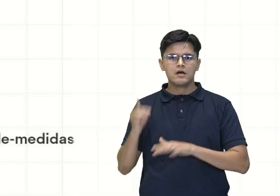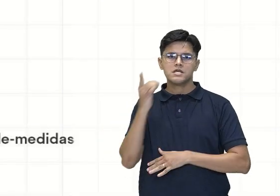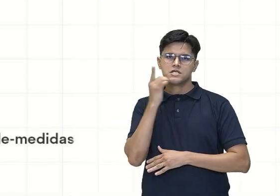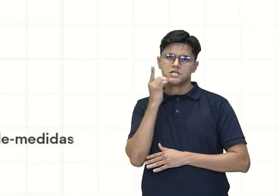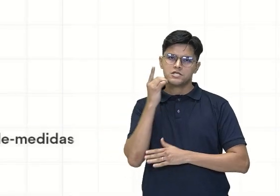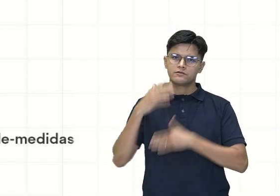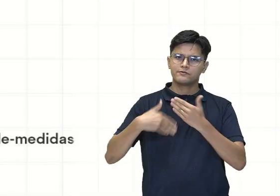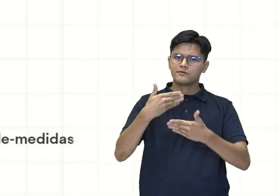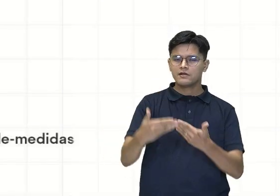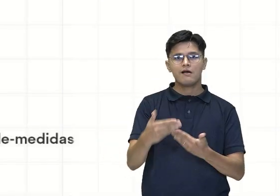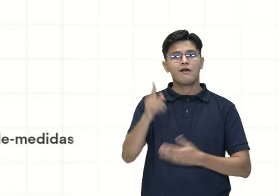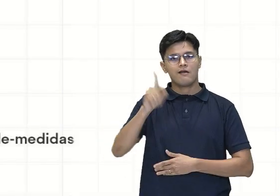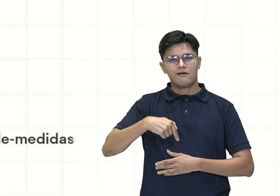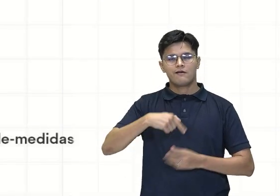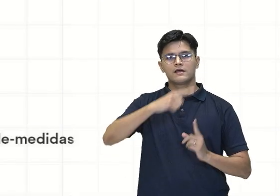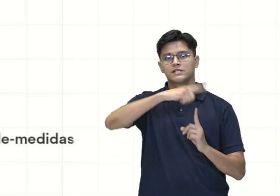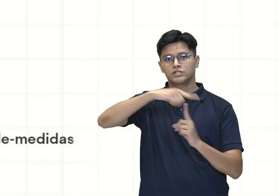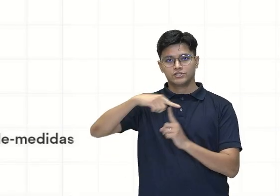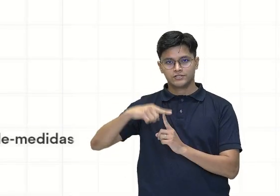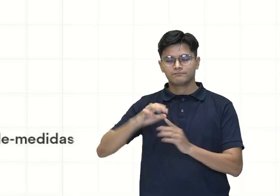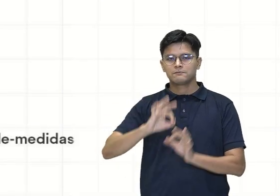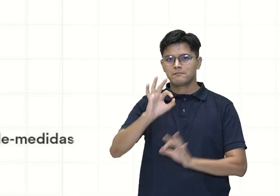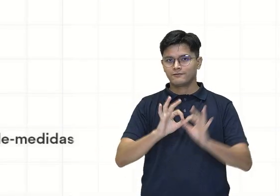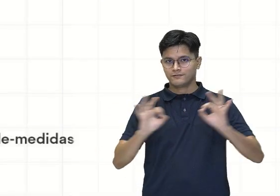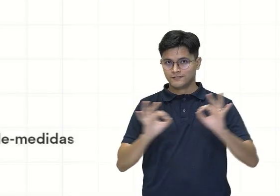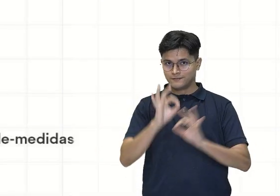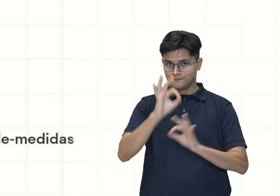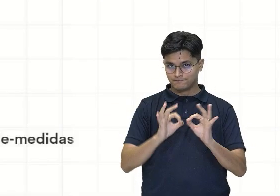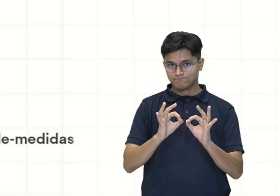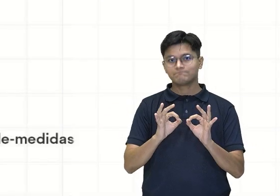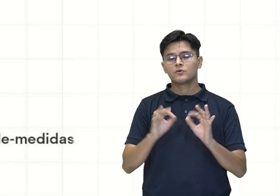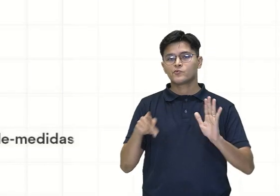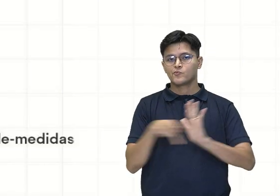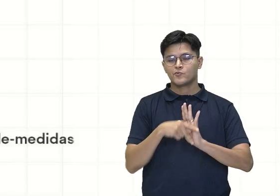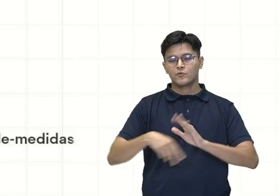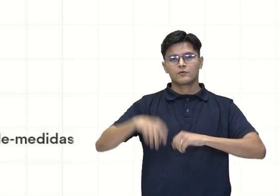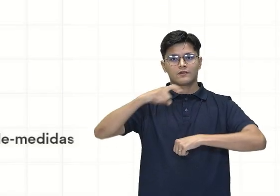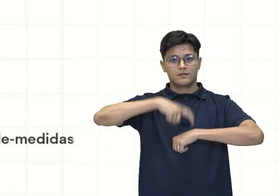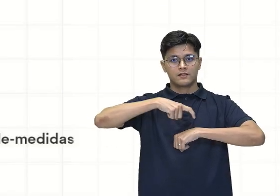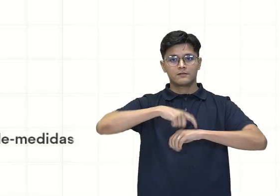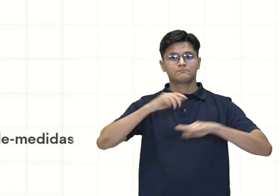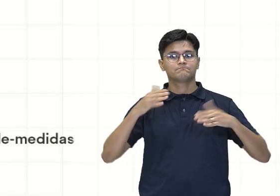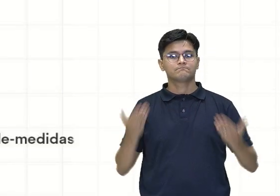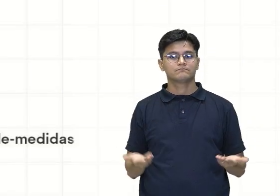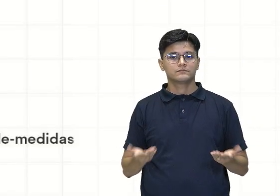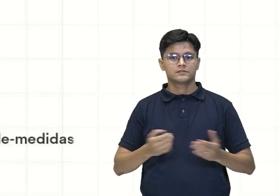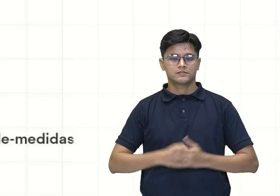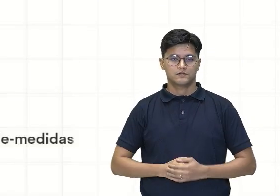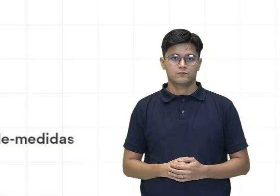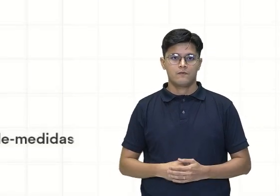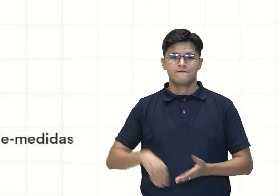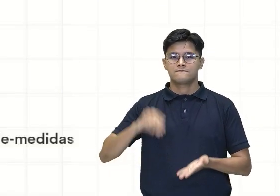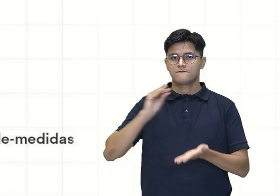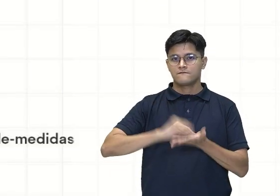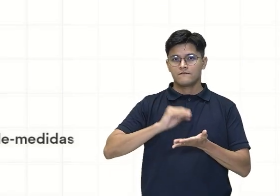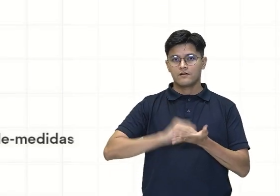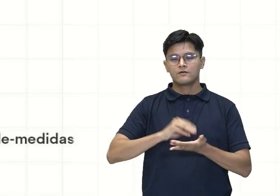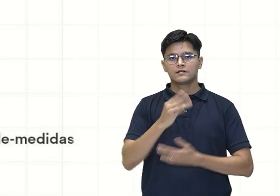é unidade de medida de tempo. Então, faltam 31 dias para o aniversário de